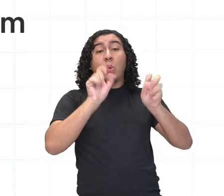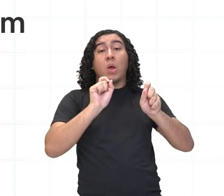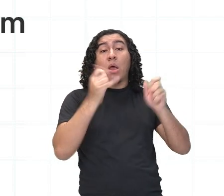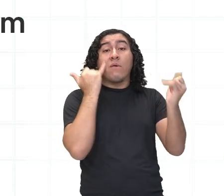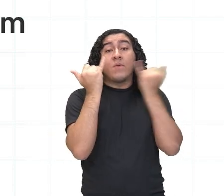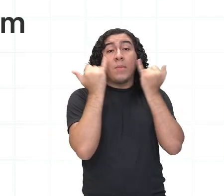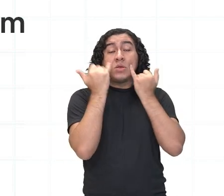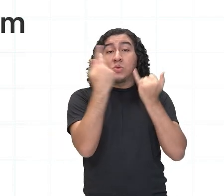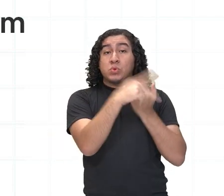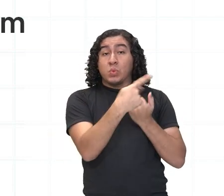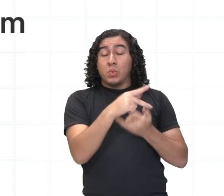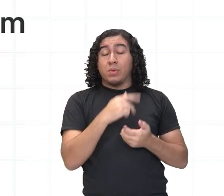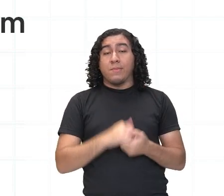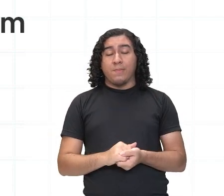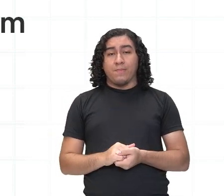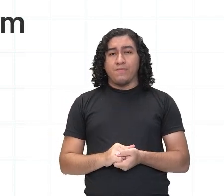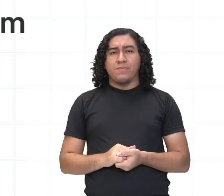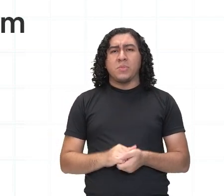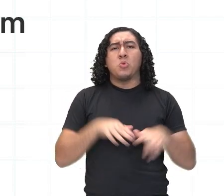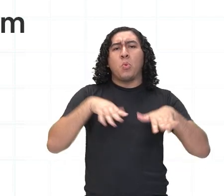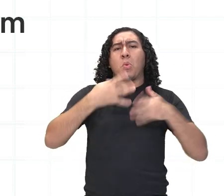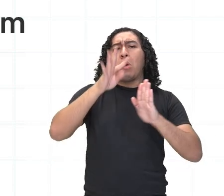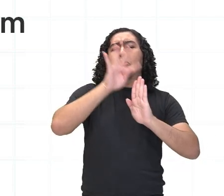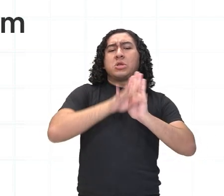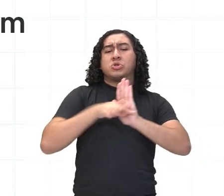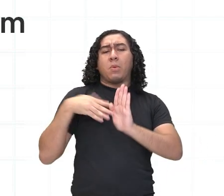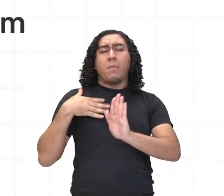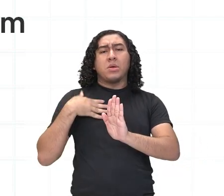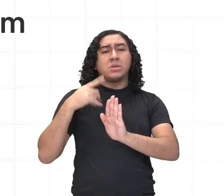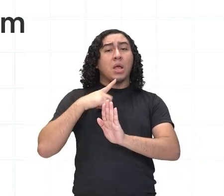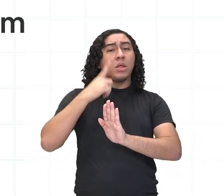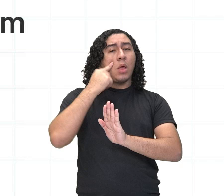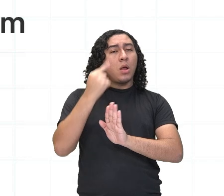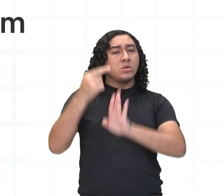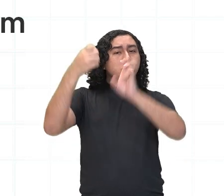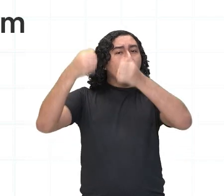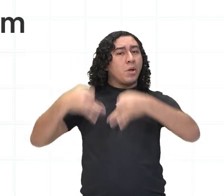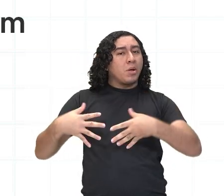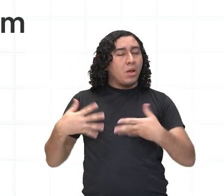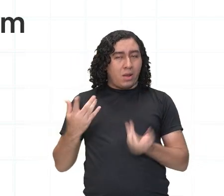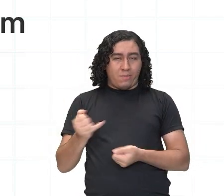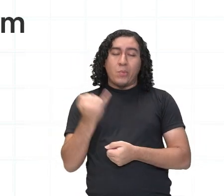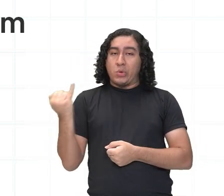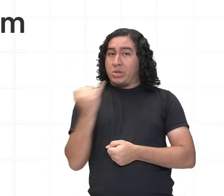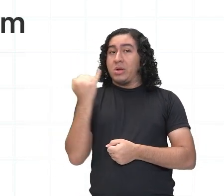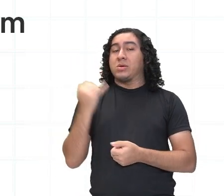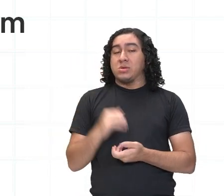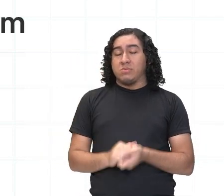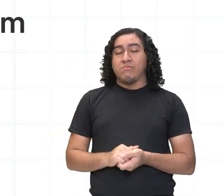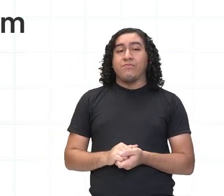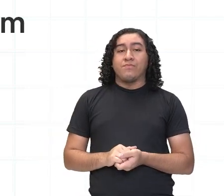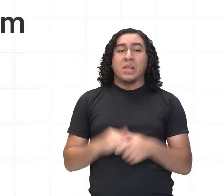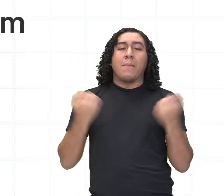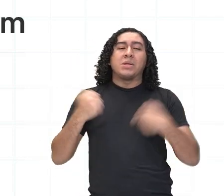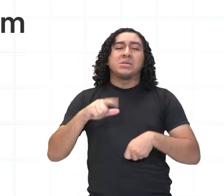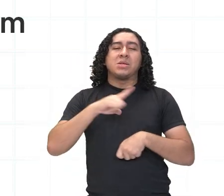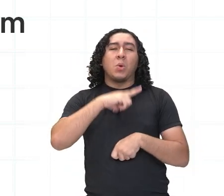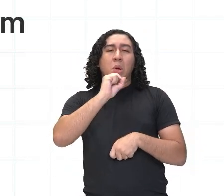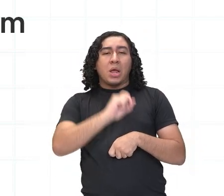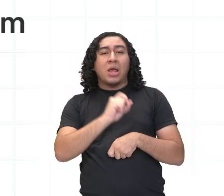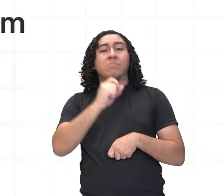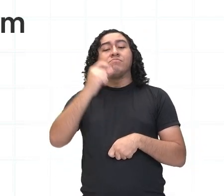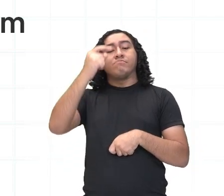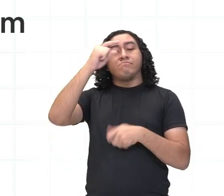abordando. Então, sobre o que o meu texto irá abordar? Isso é muito importante, né? Eu preciso, então, me alimentar